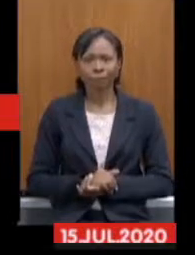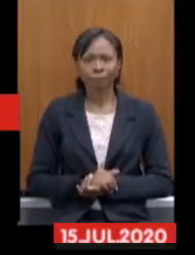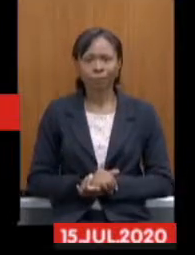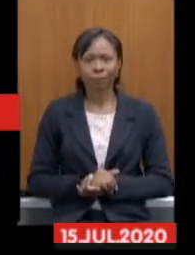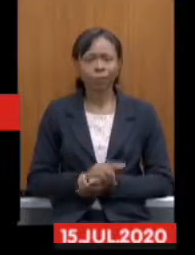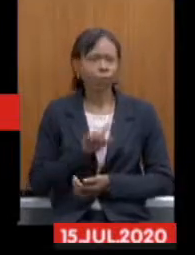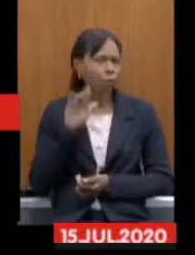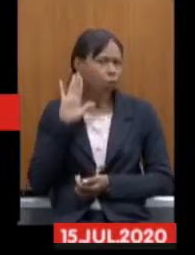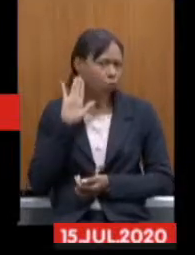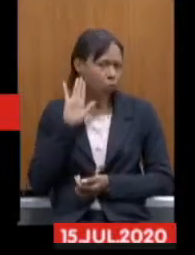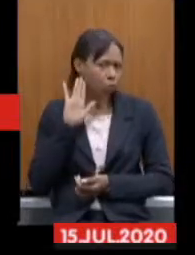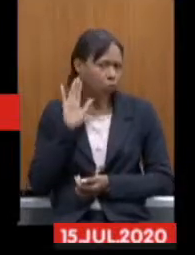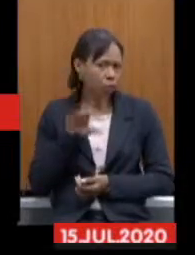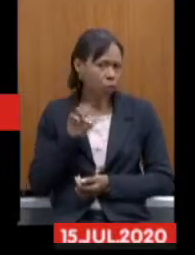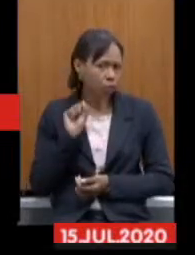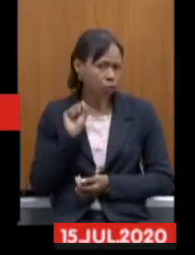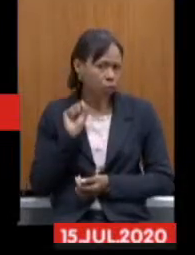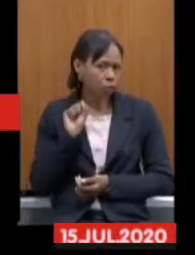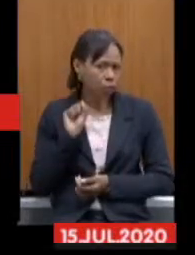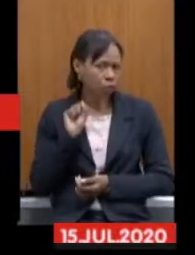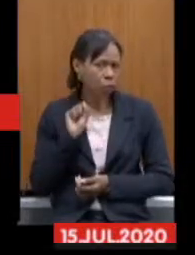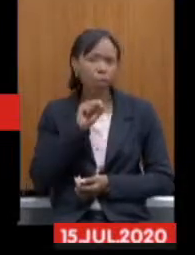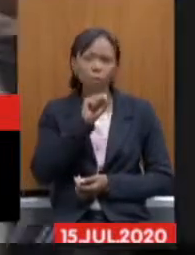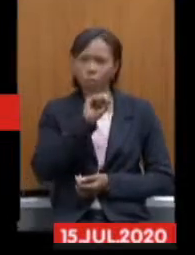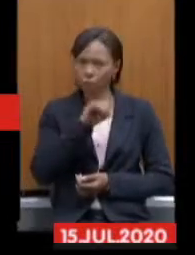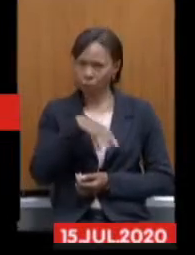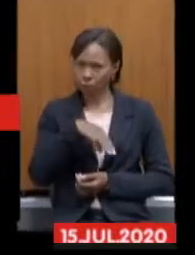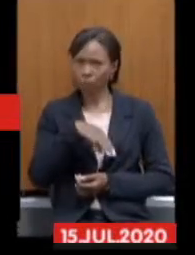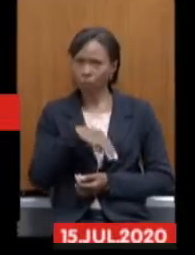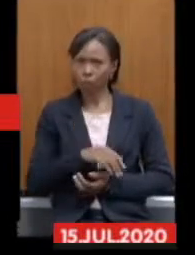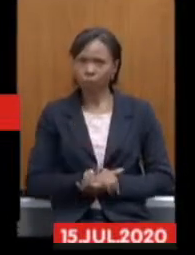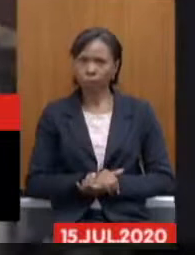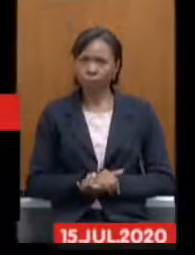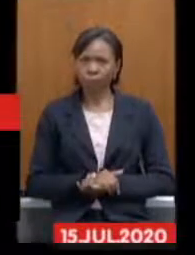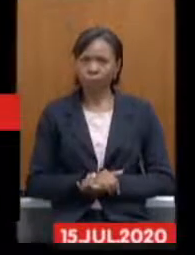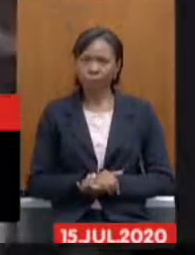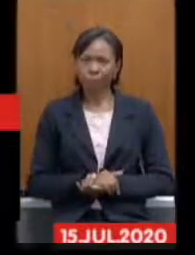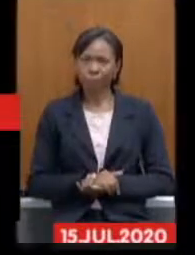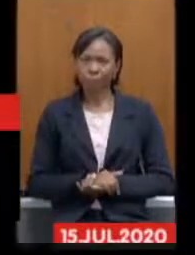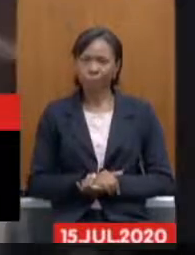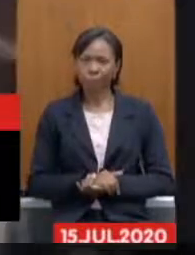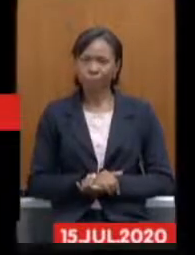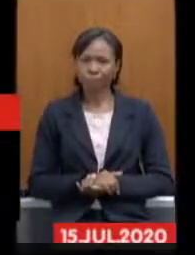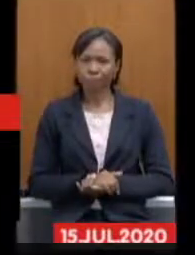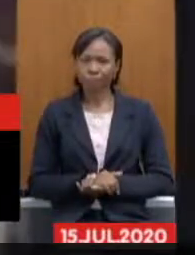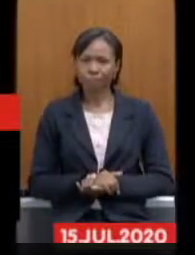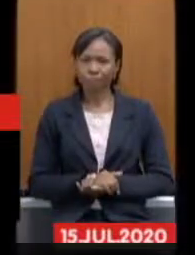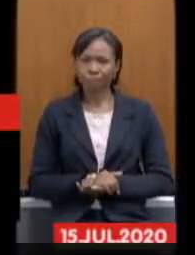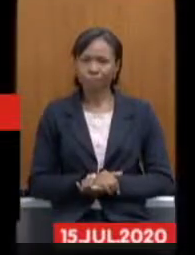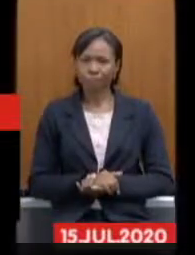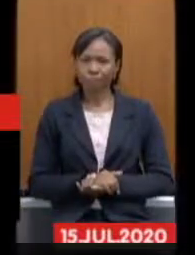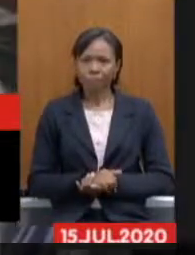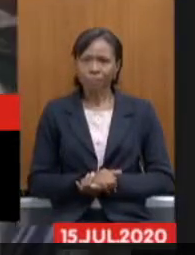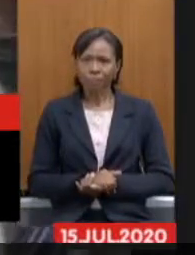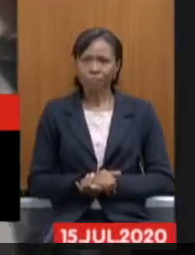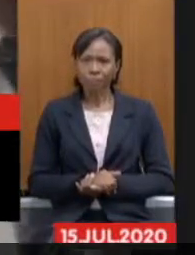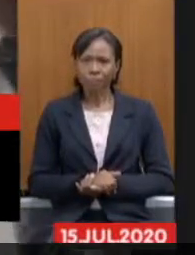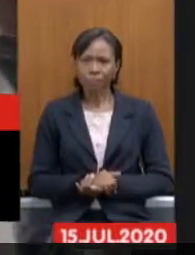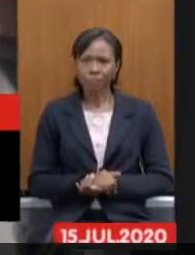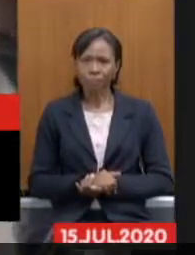oi tá me ouvindo presidente e vamos sim deputado ouvindo bem é o que